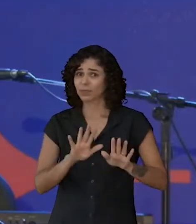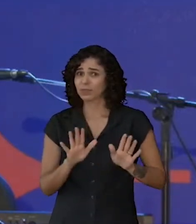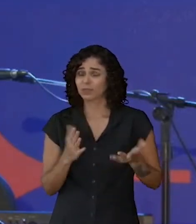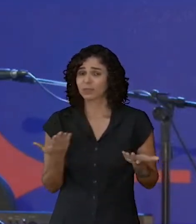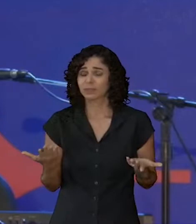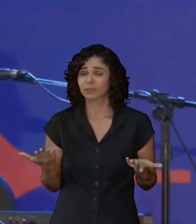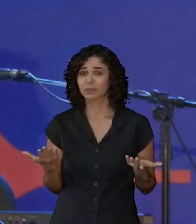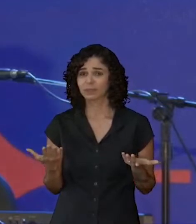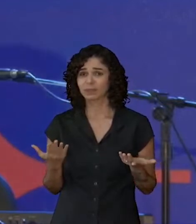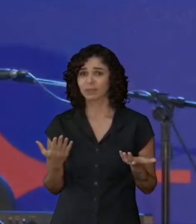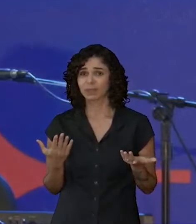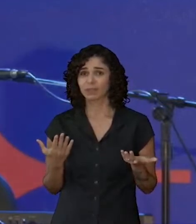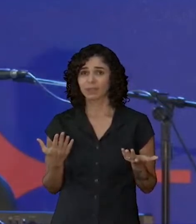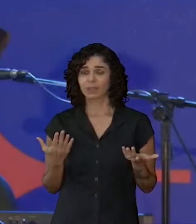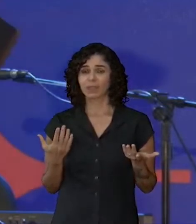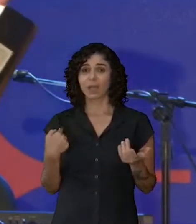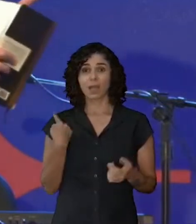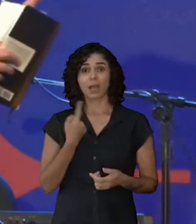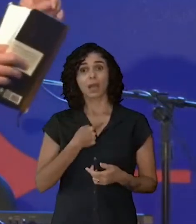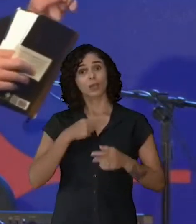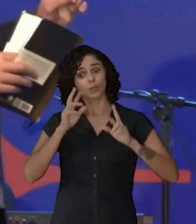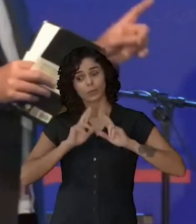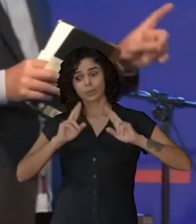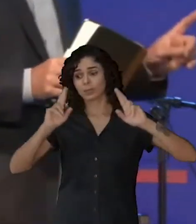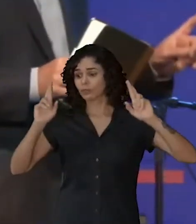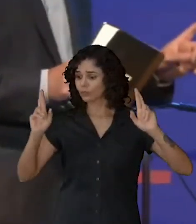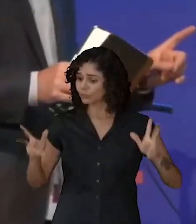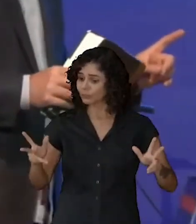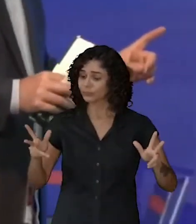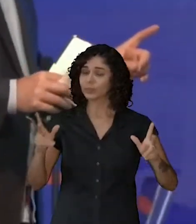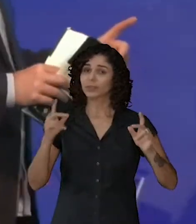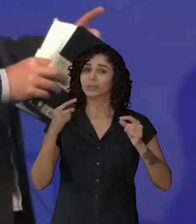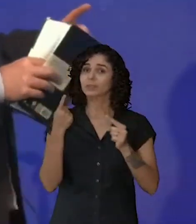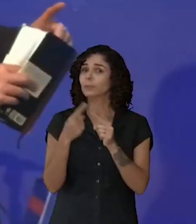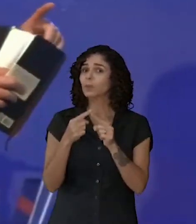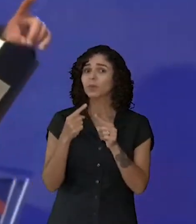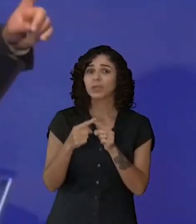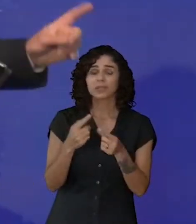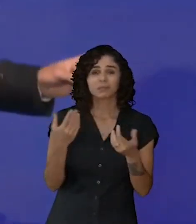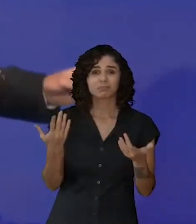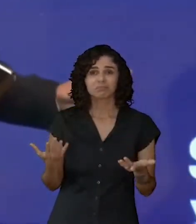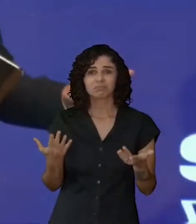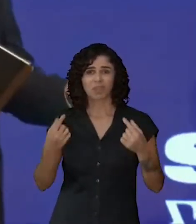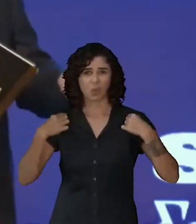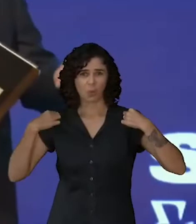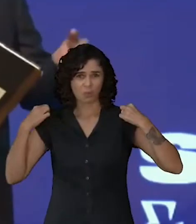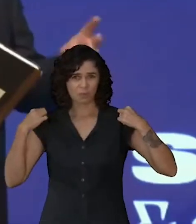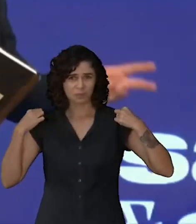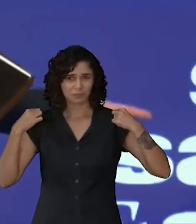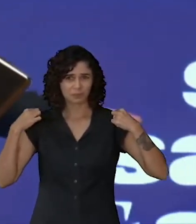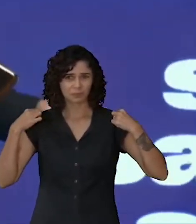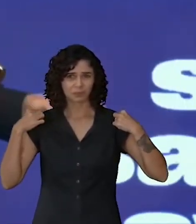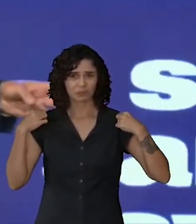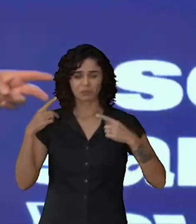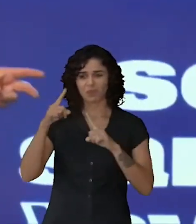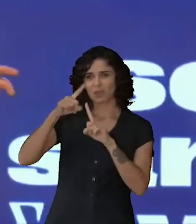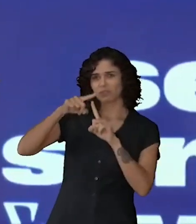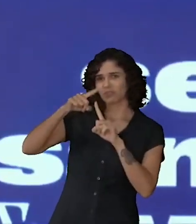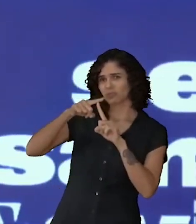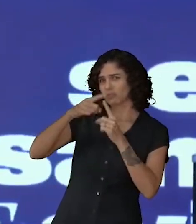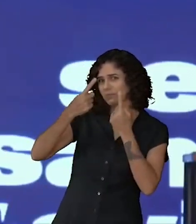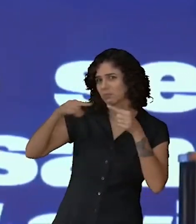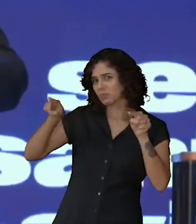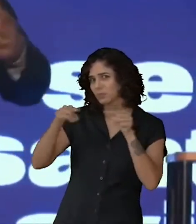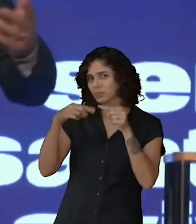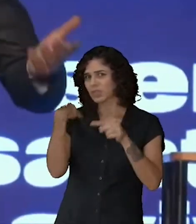A nossa diferença não pode estar só nas roupas, na música que